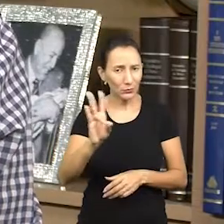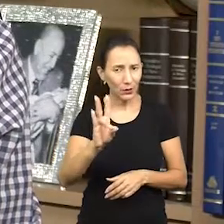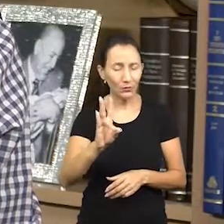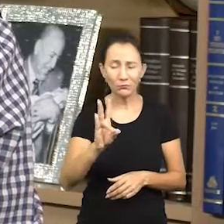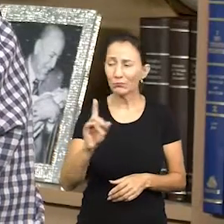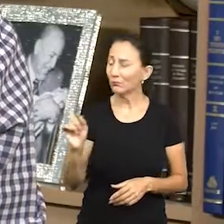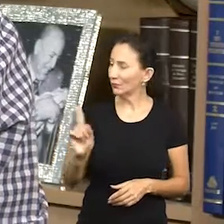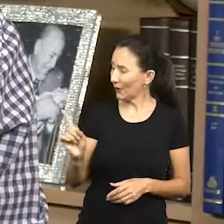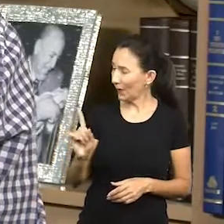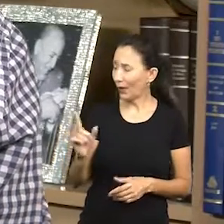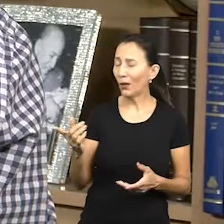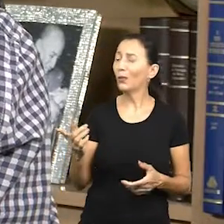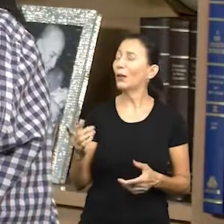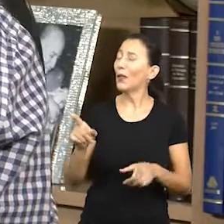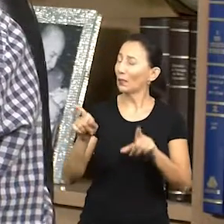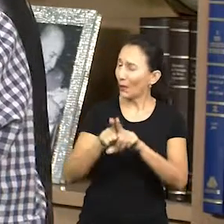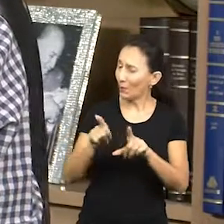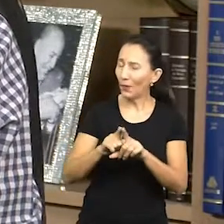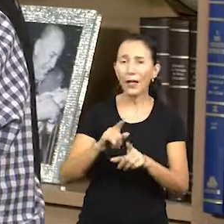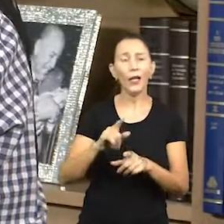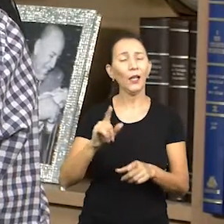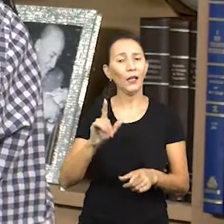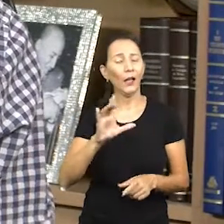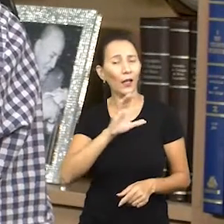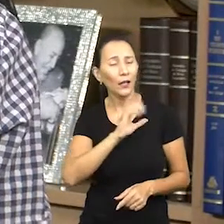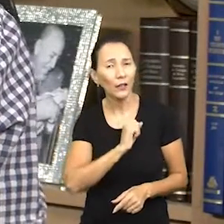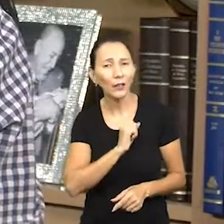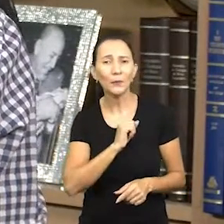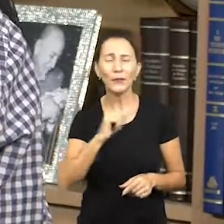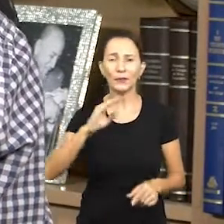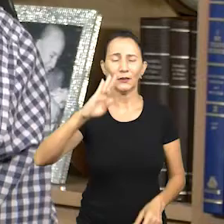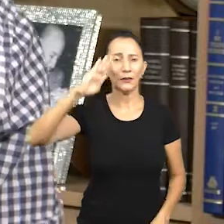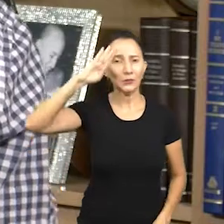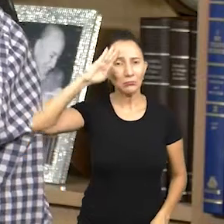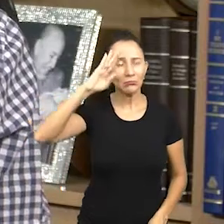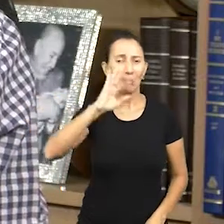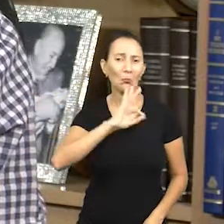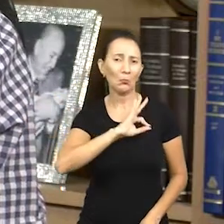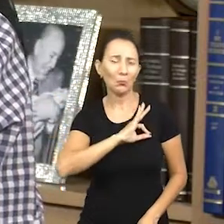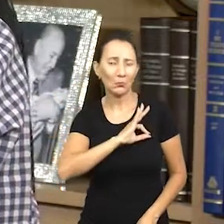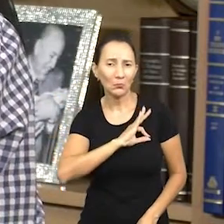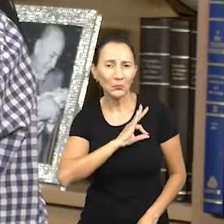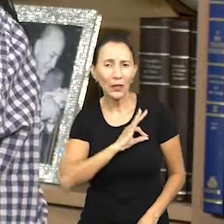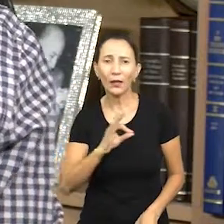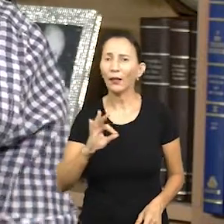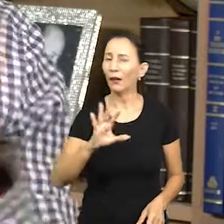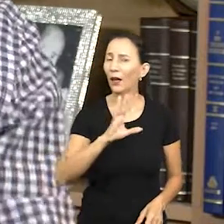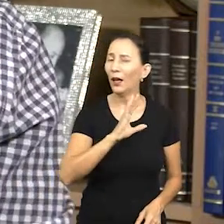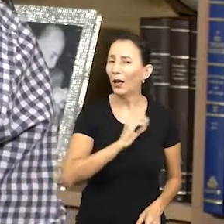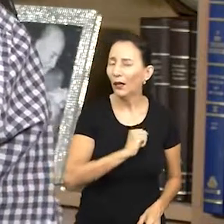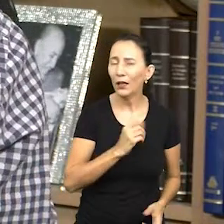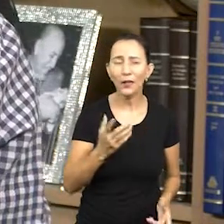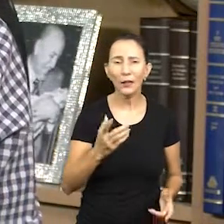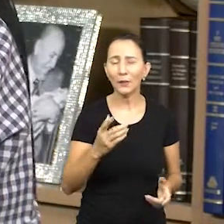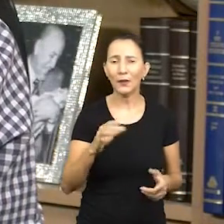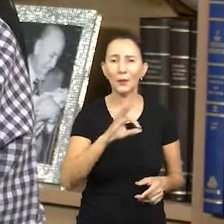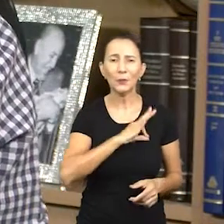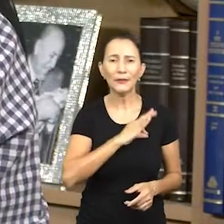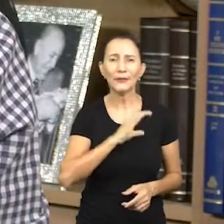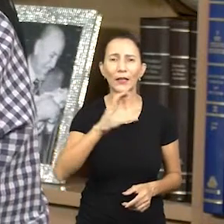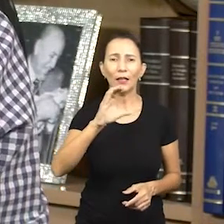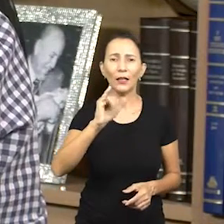militares. A igreja ama também os policiais civis. Irmãos, não ama só